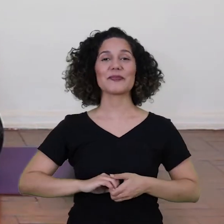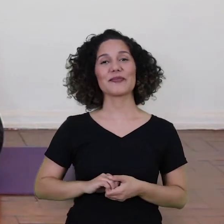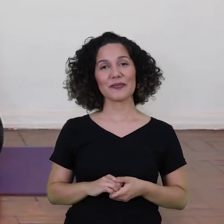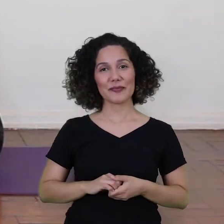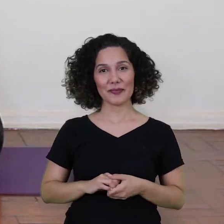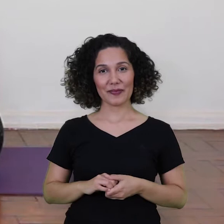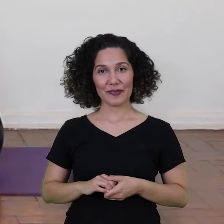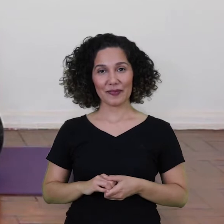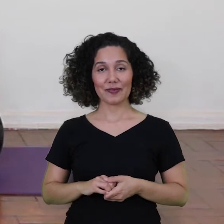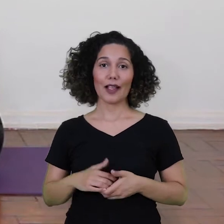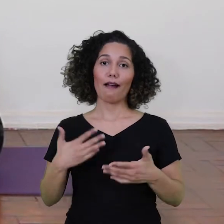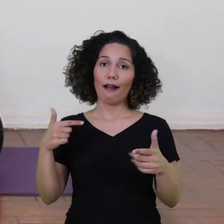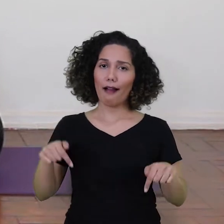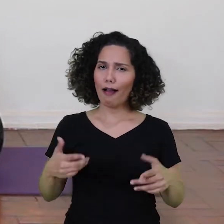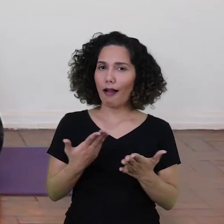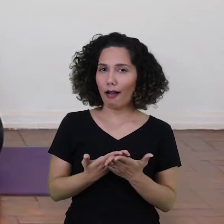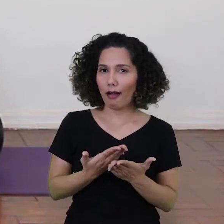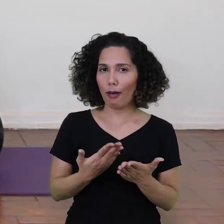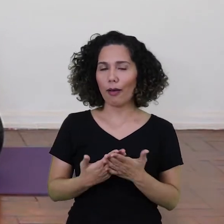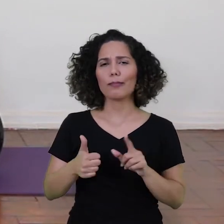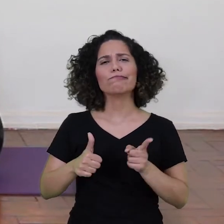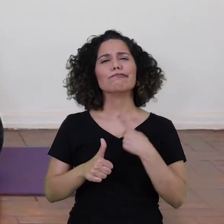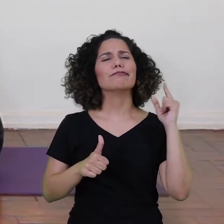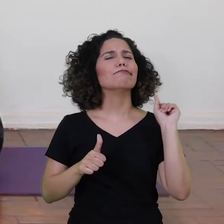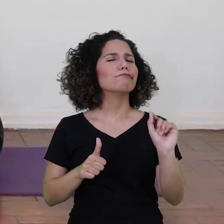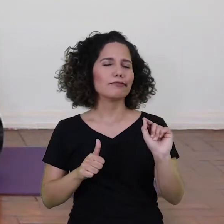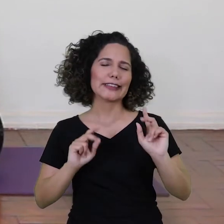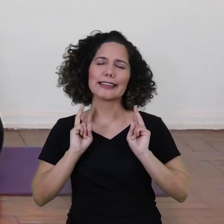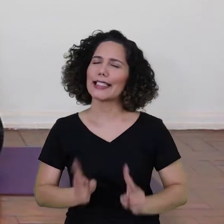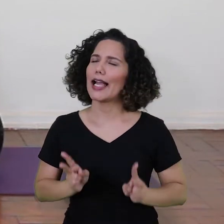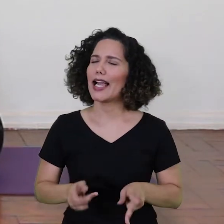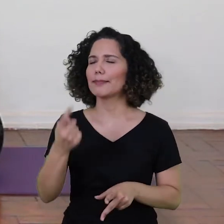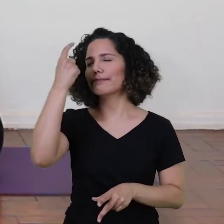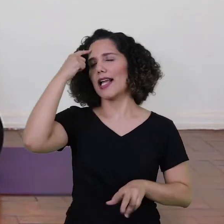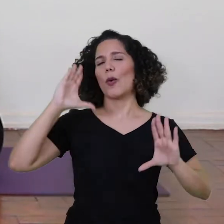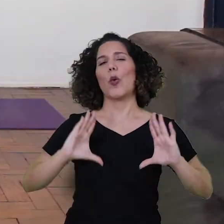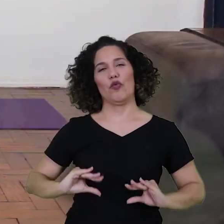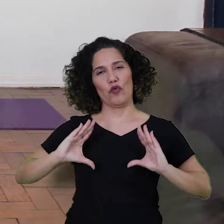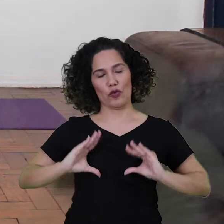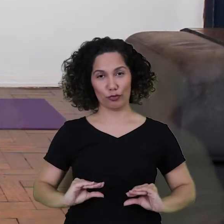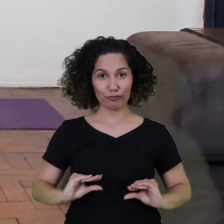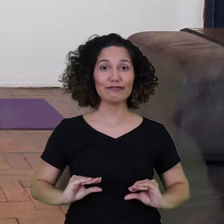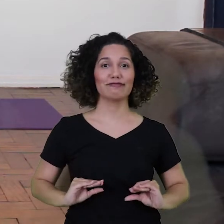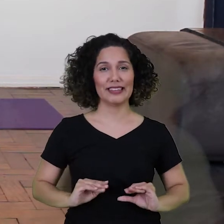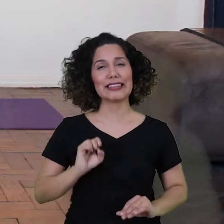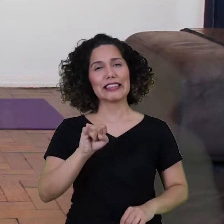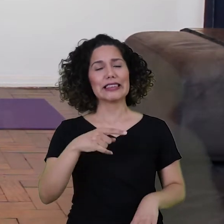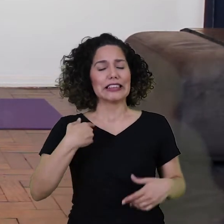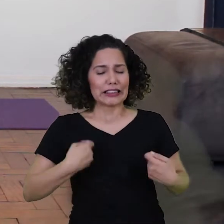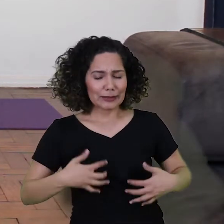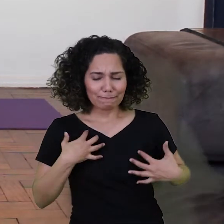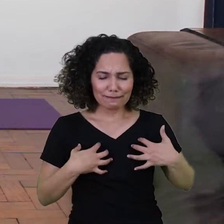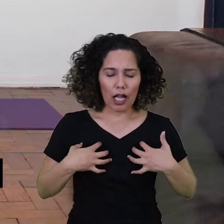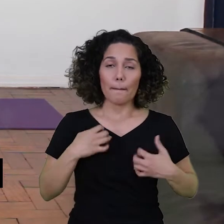gente. Nessa aula, a premissa que a gente vai ter é sempre do conforto. Se você tiver que parar no meio da